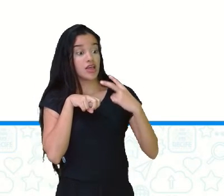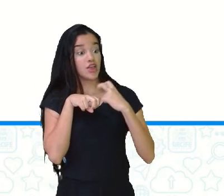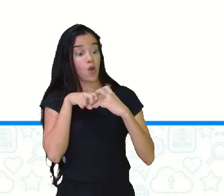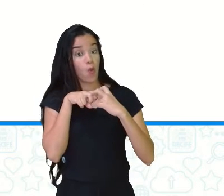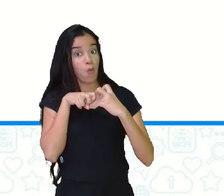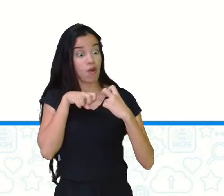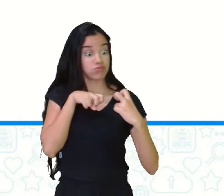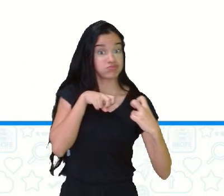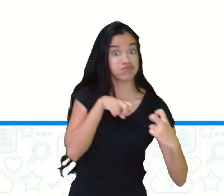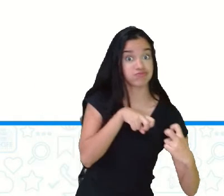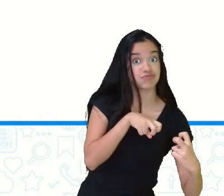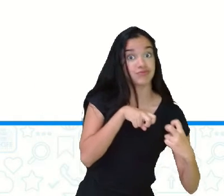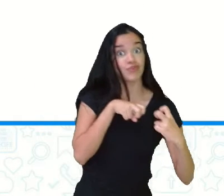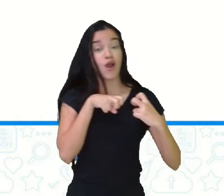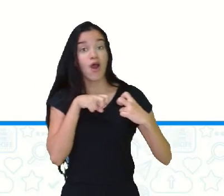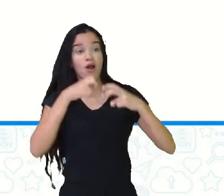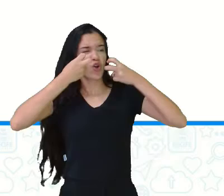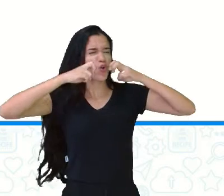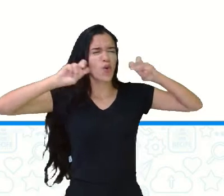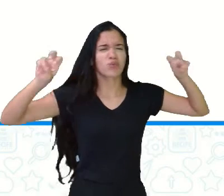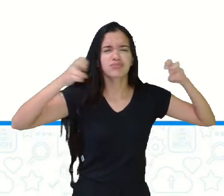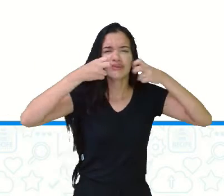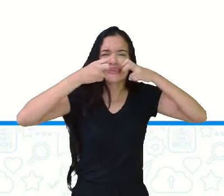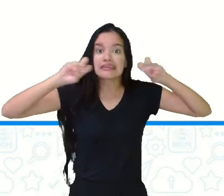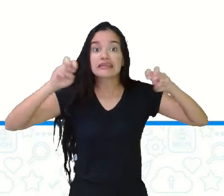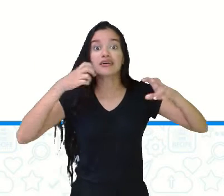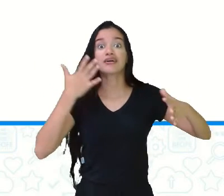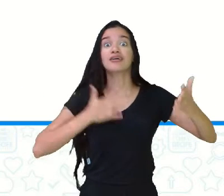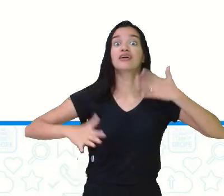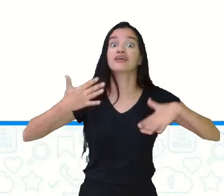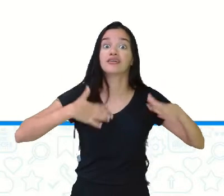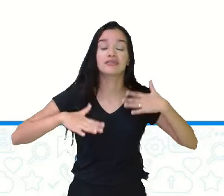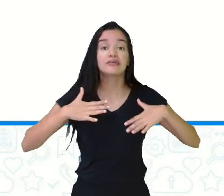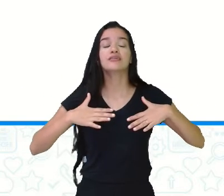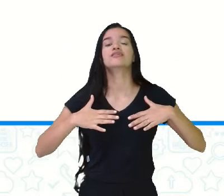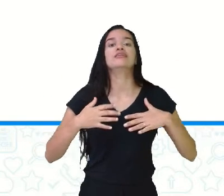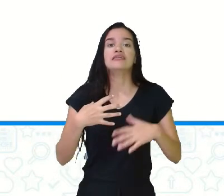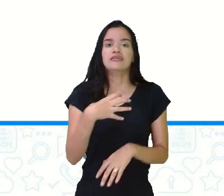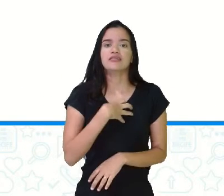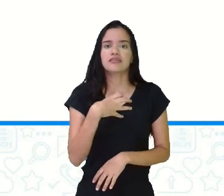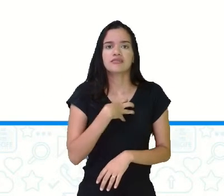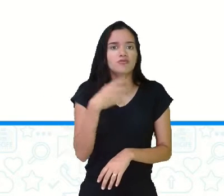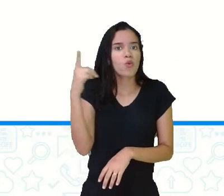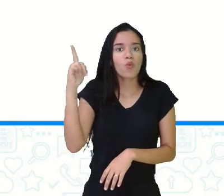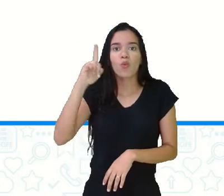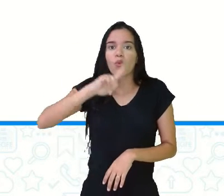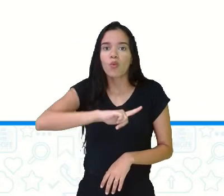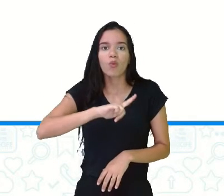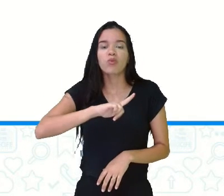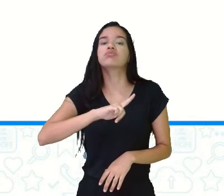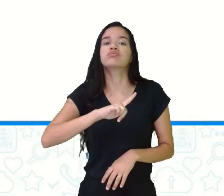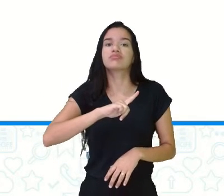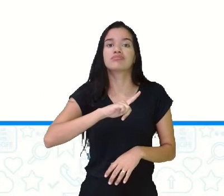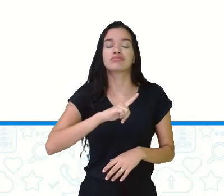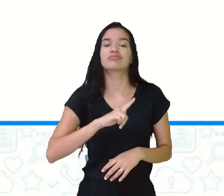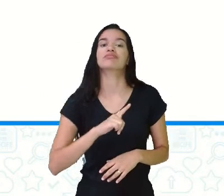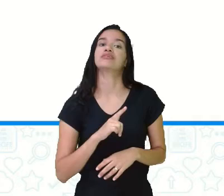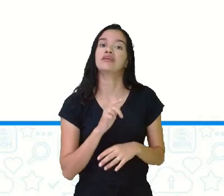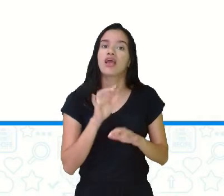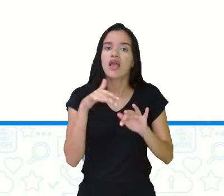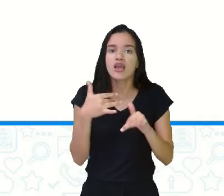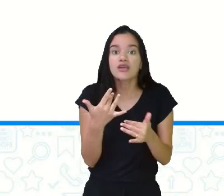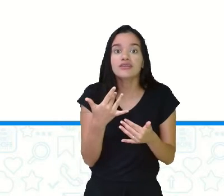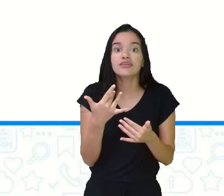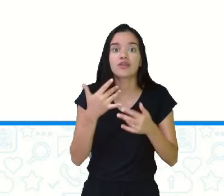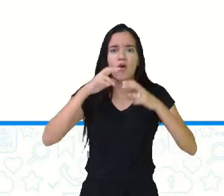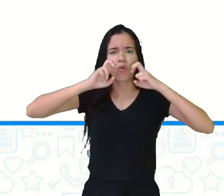do buraco. Socorro! Gritava ele desesperado, sentindo que não ia conseguir se livrar da grande cobra. Ouvindo